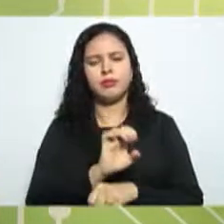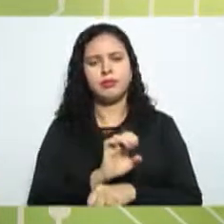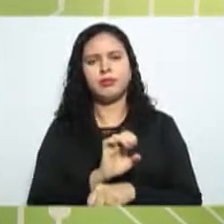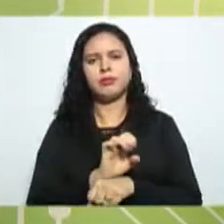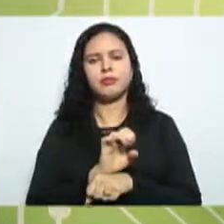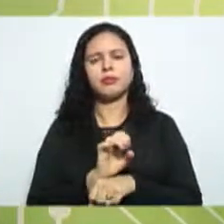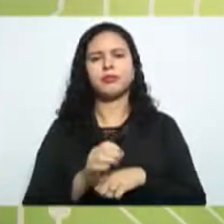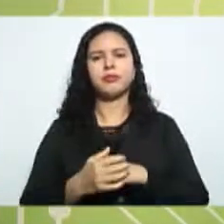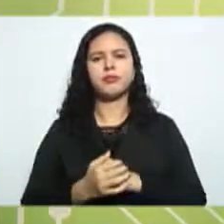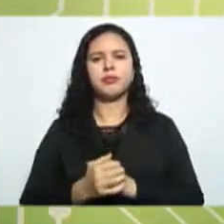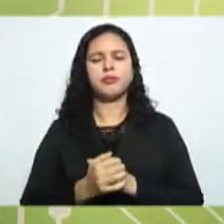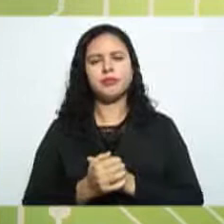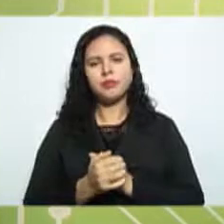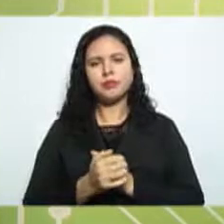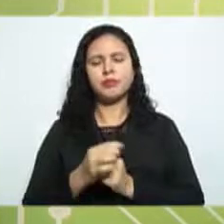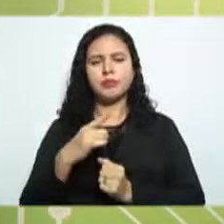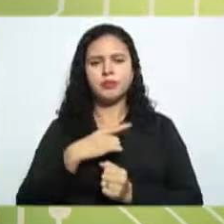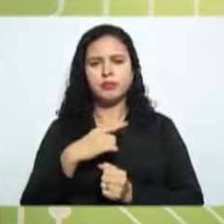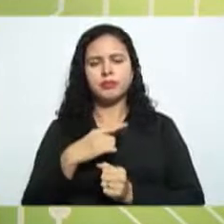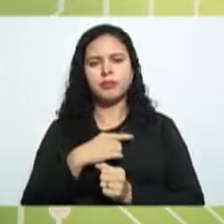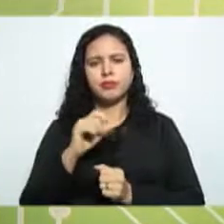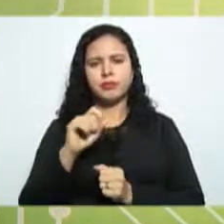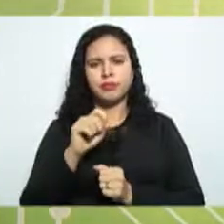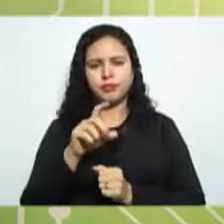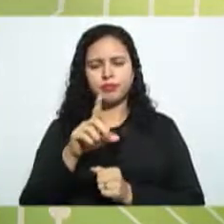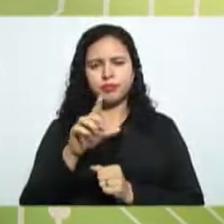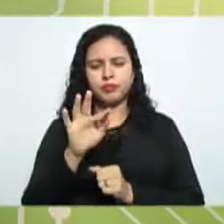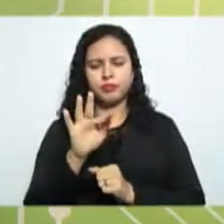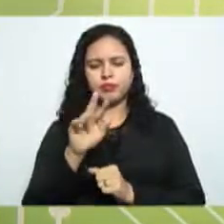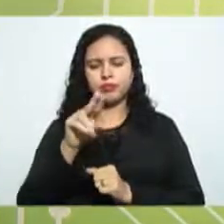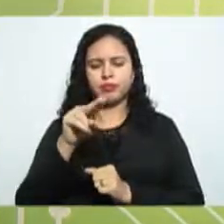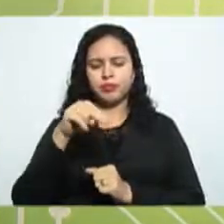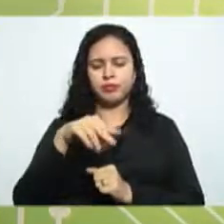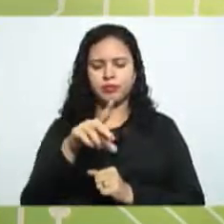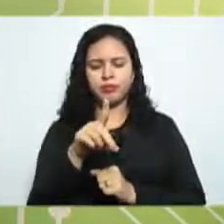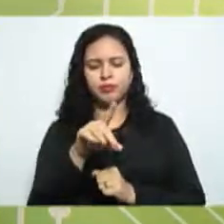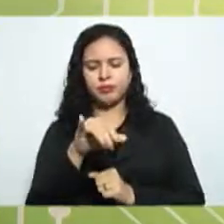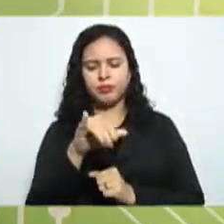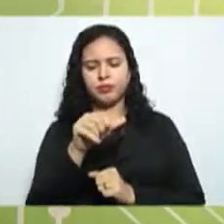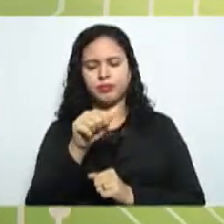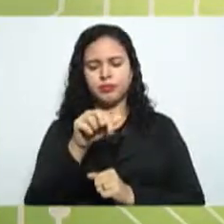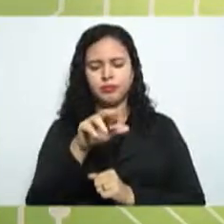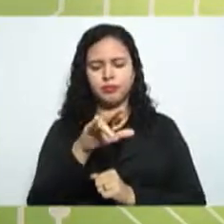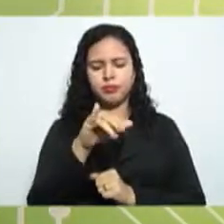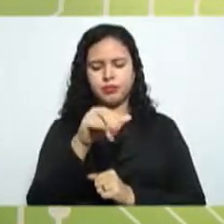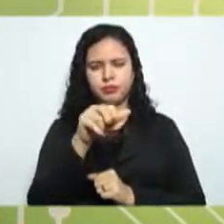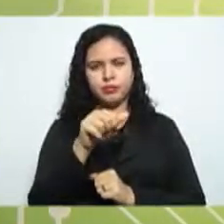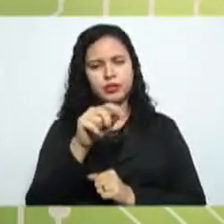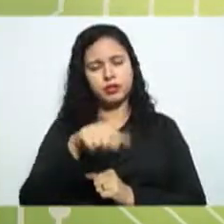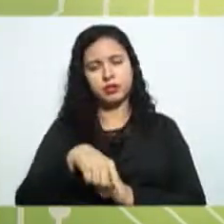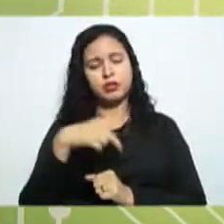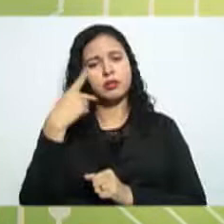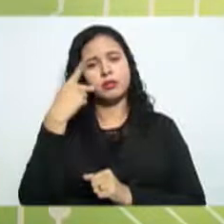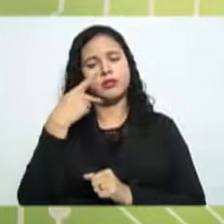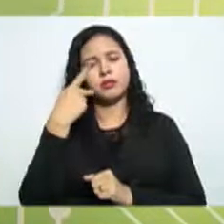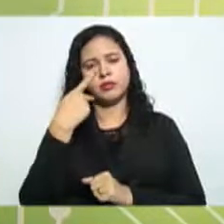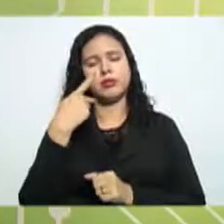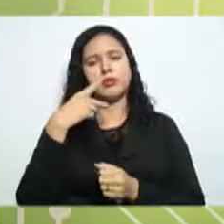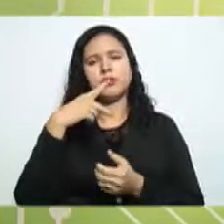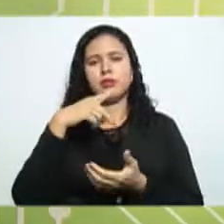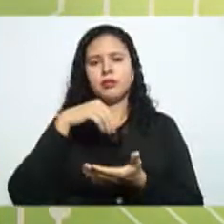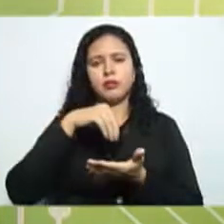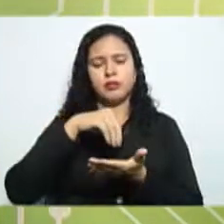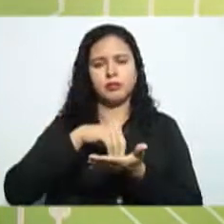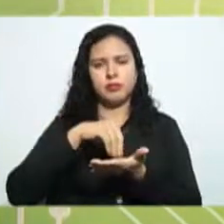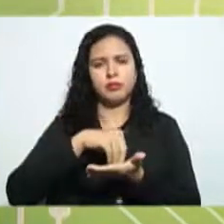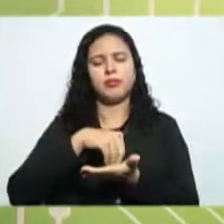ainda da questão de territorial, a gente tem a questão fundiária, que é uma política pública carente aqui no nosso estado. Nós sofremos muito com a questão de violência